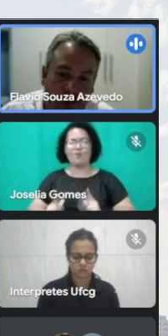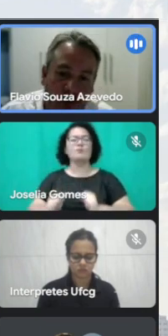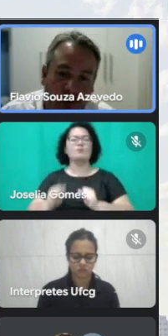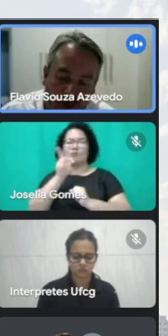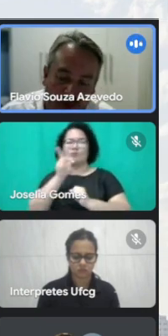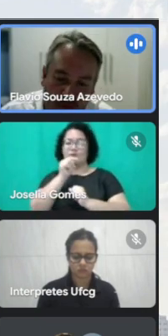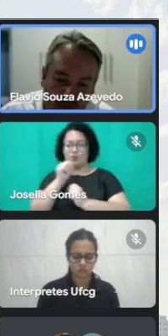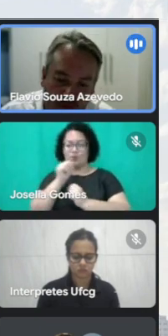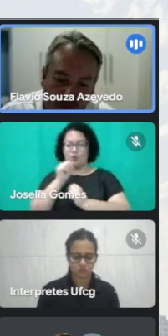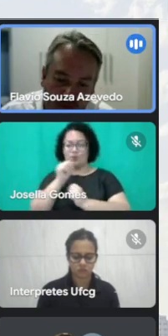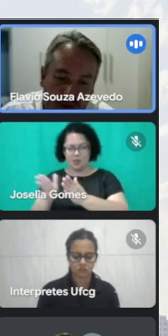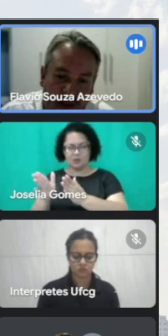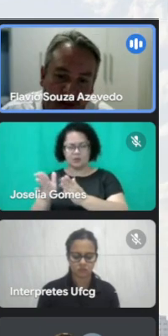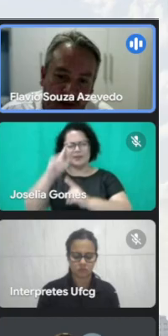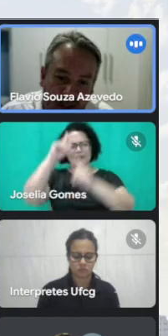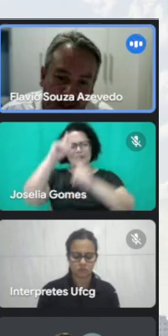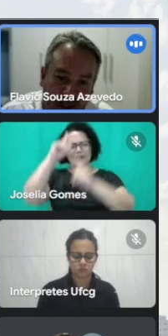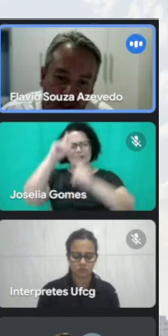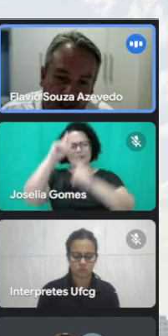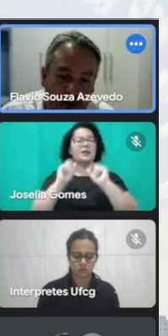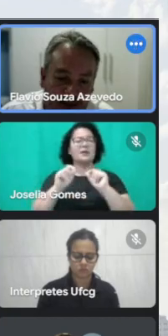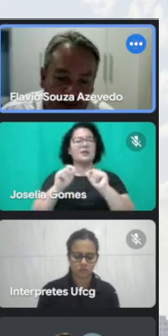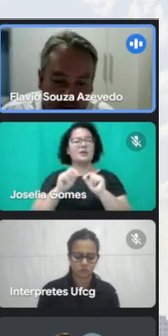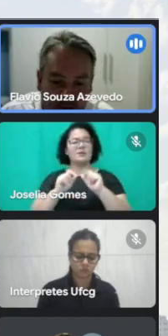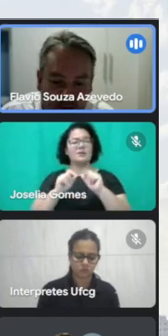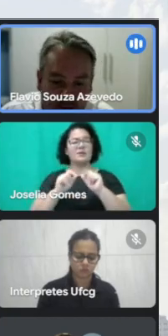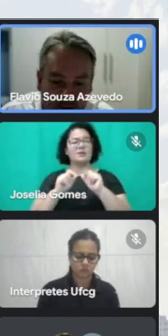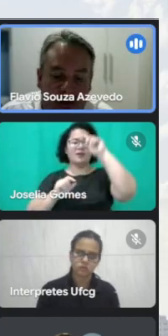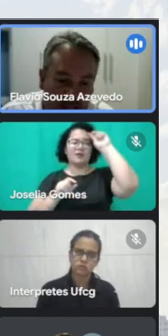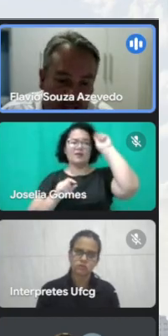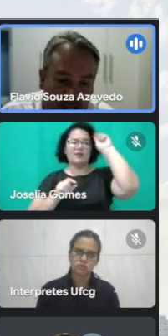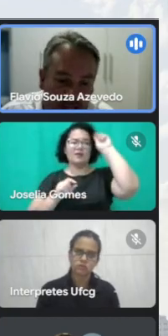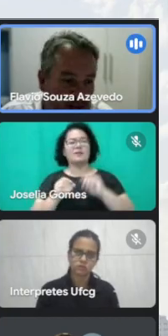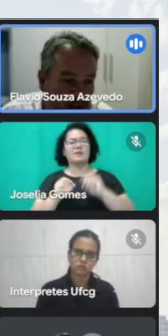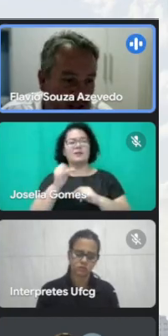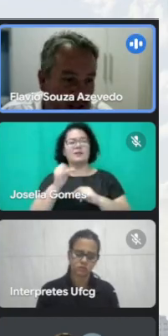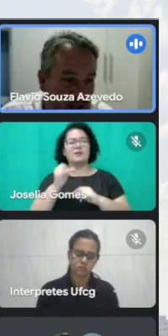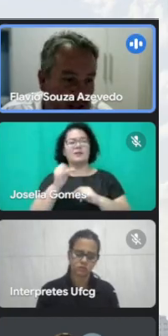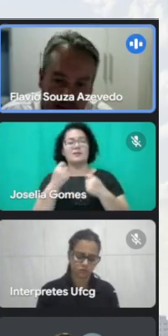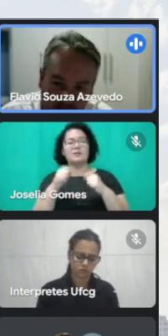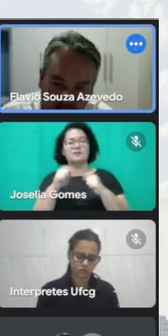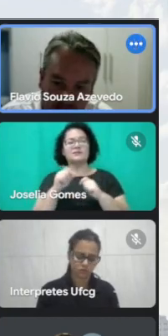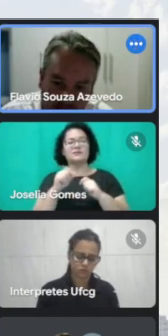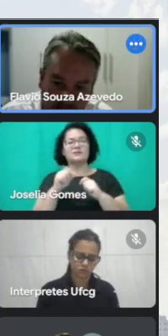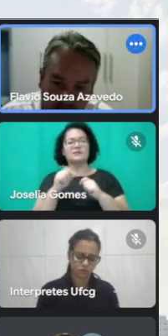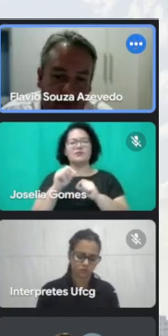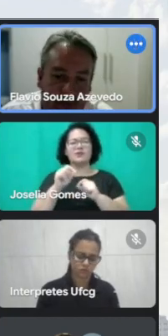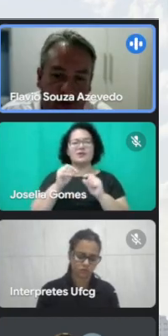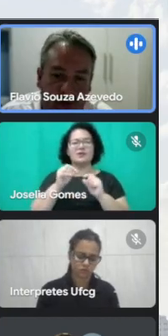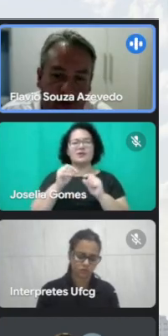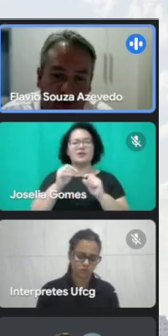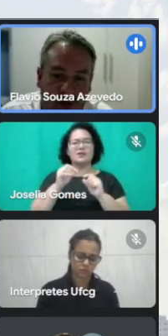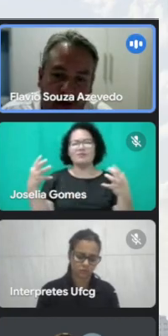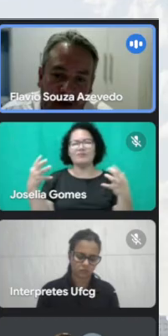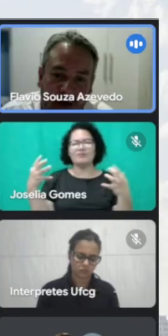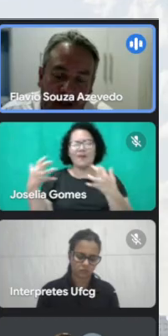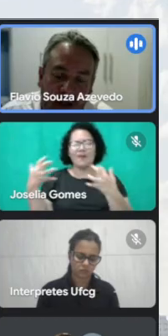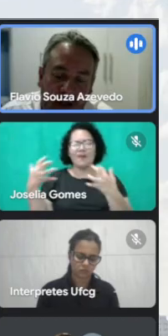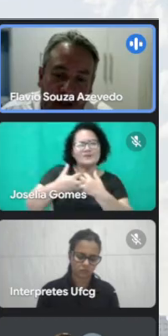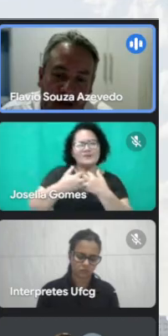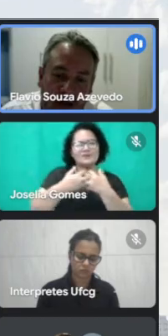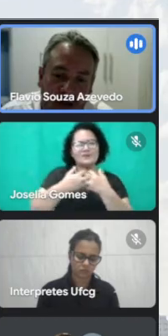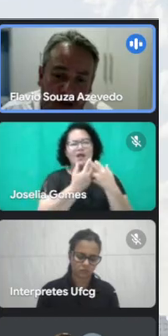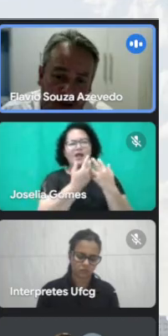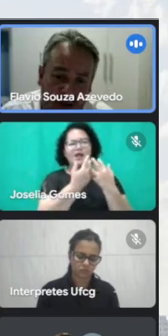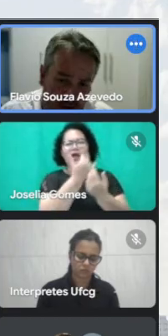um tratamento, fosse um dispositivo que se harmonizasse com a paisagem, né? As pessoas pudessem frequentar